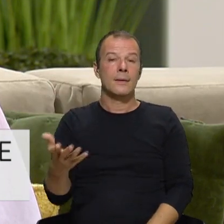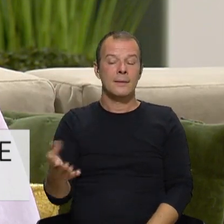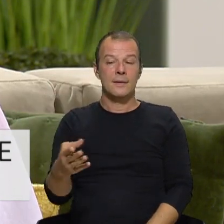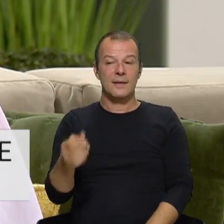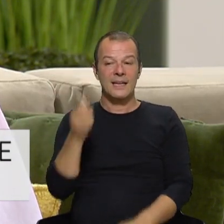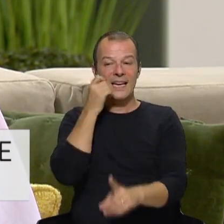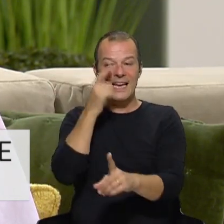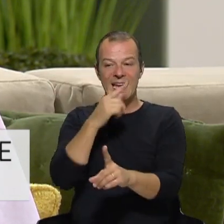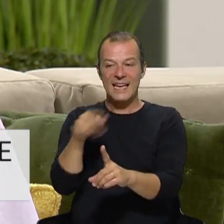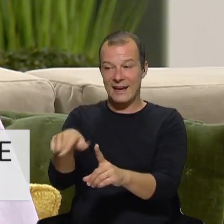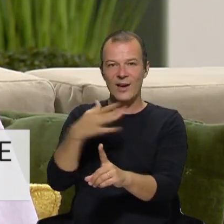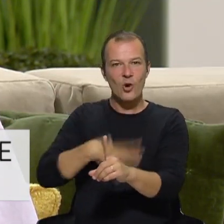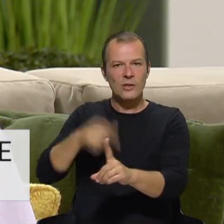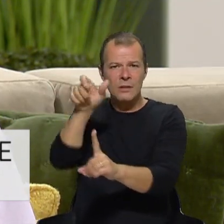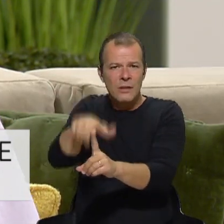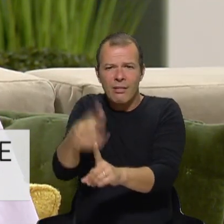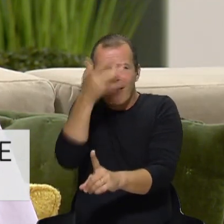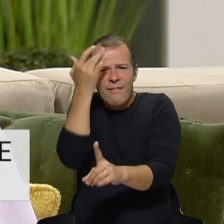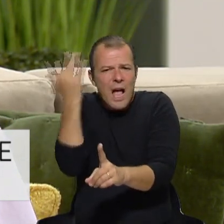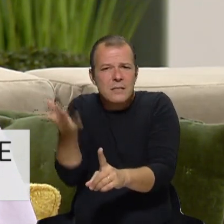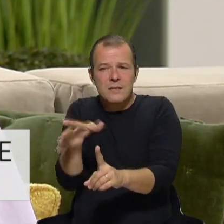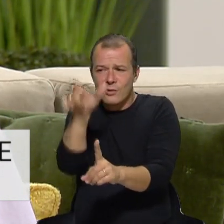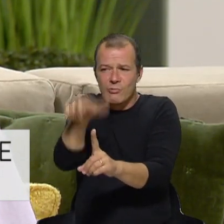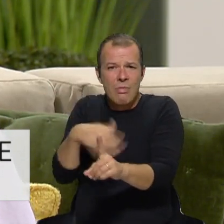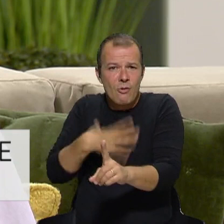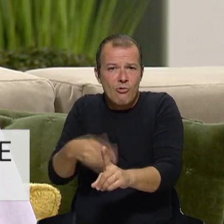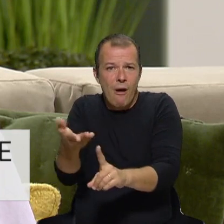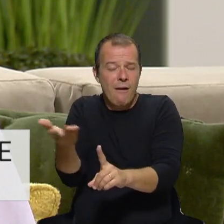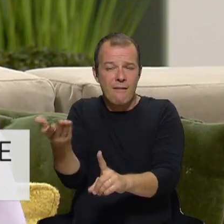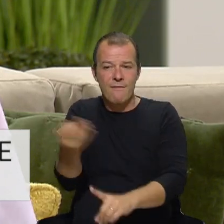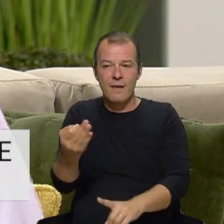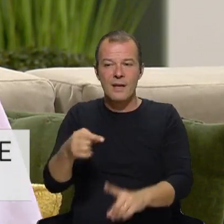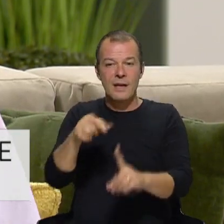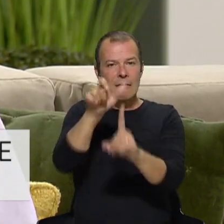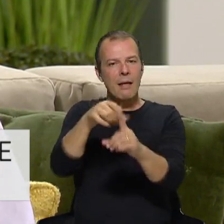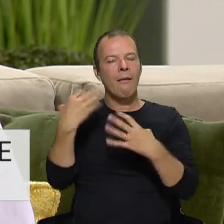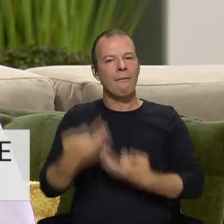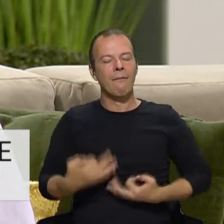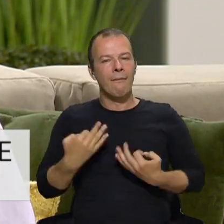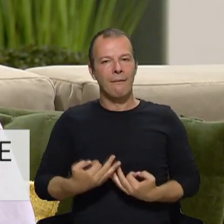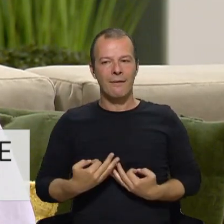De quem se gosta facilmente, muito rápido, e que me acarinhou.